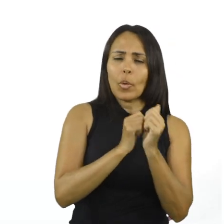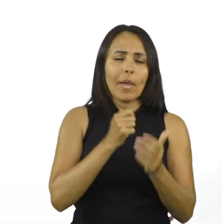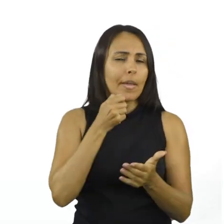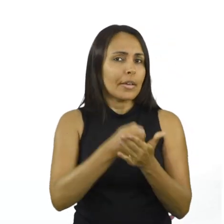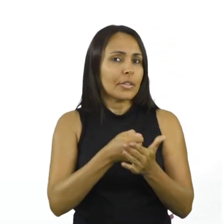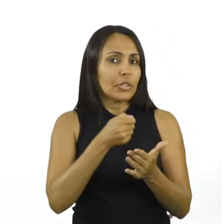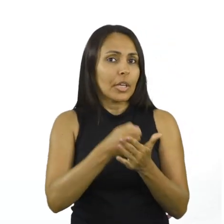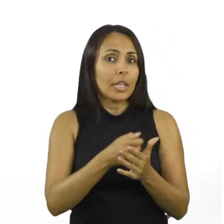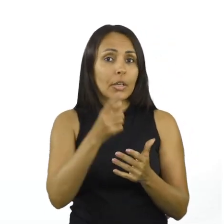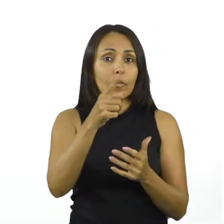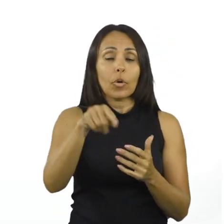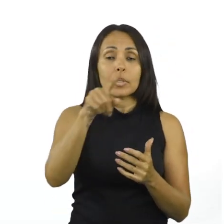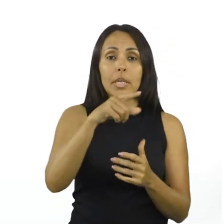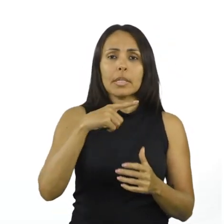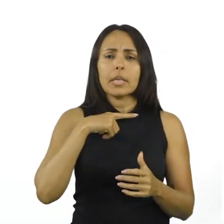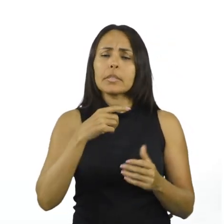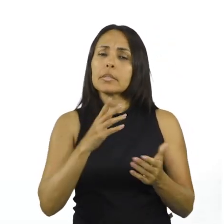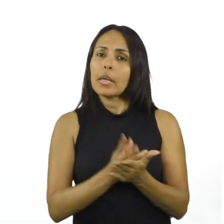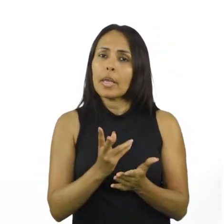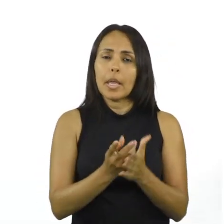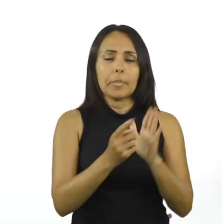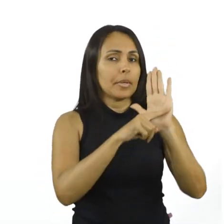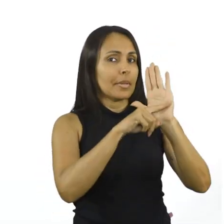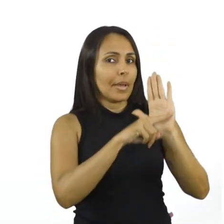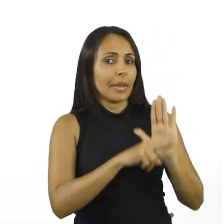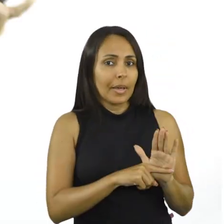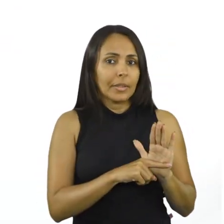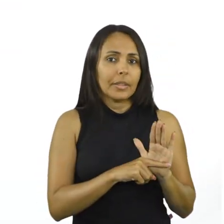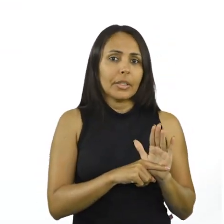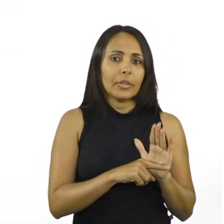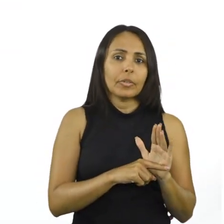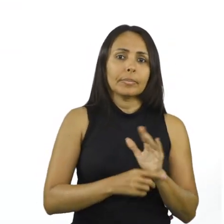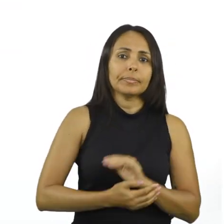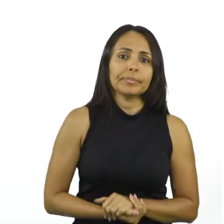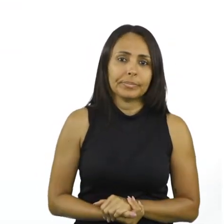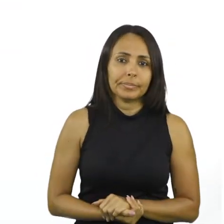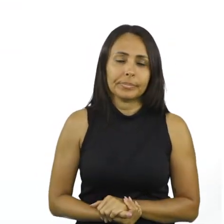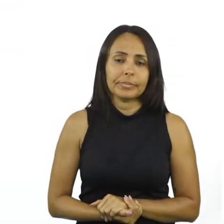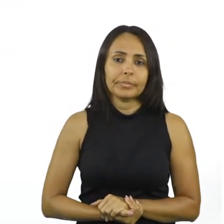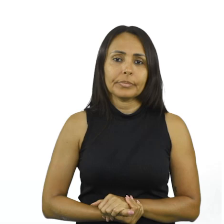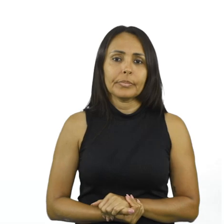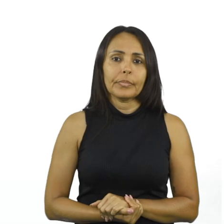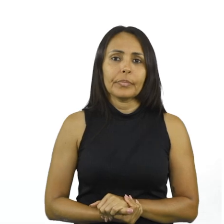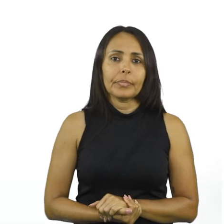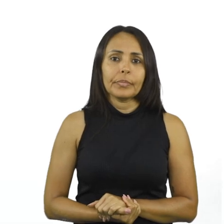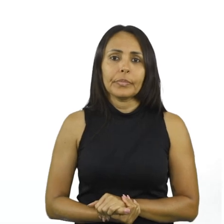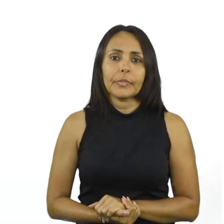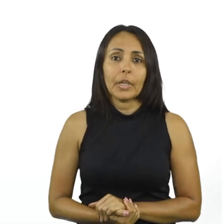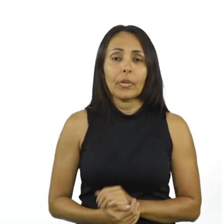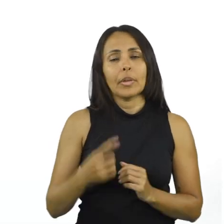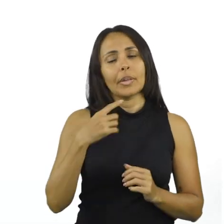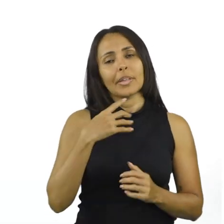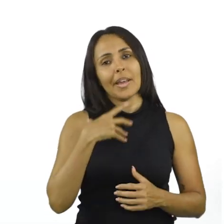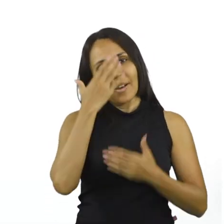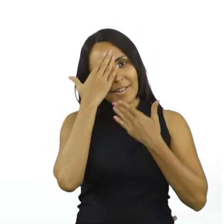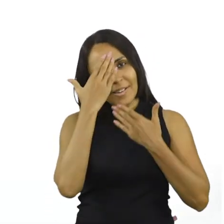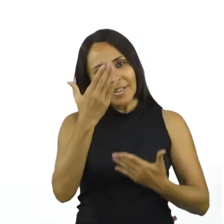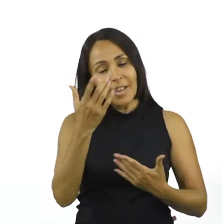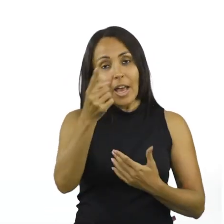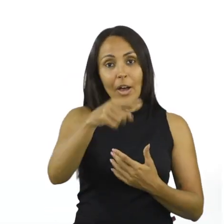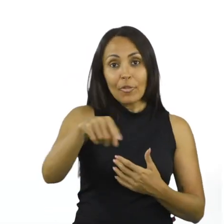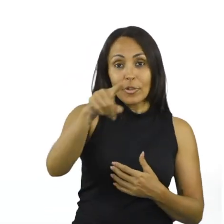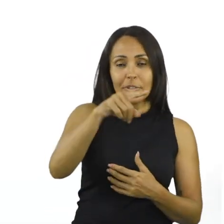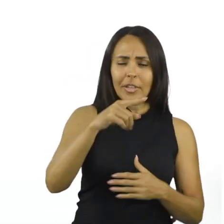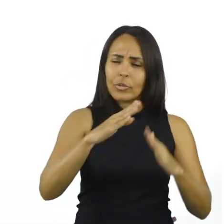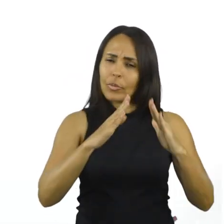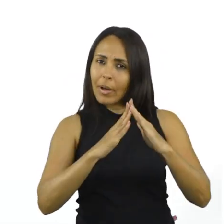resistente. E aí você vai ter ele sempre negativo, não tem mais ou menos, porque o atrito é sempre uma força do contra. Bom, queria agradecer a você que